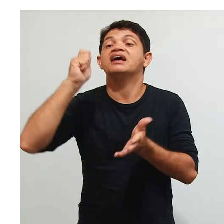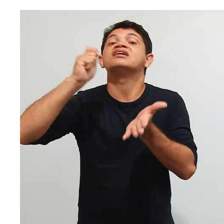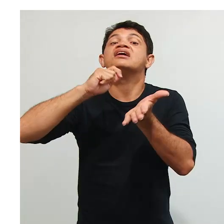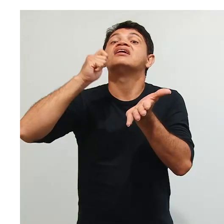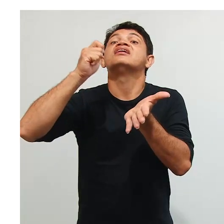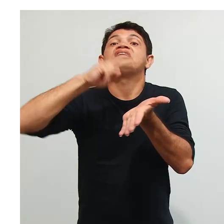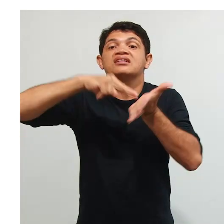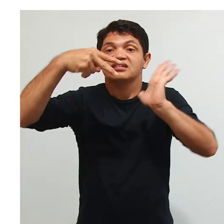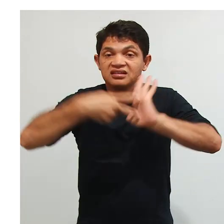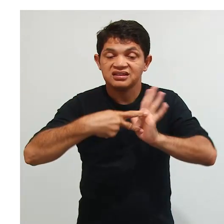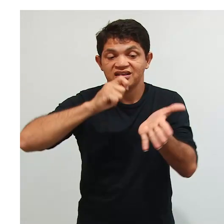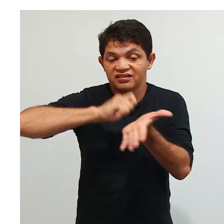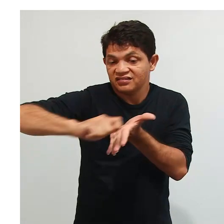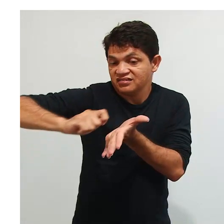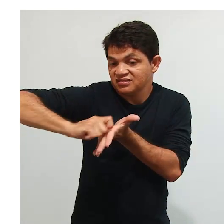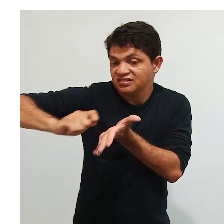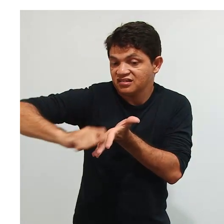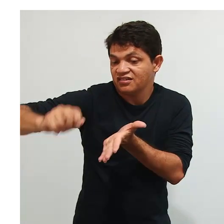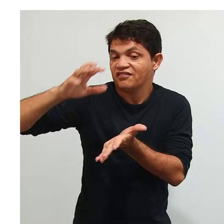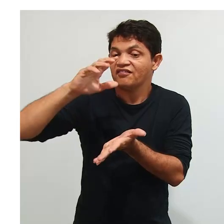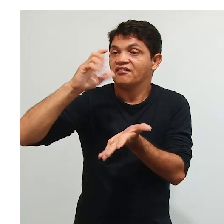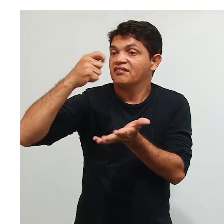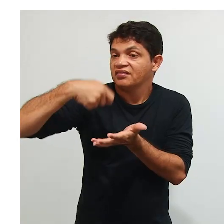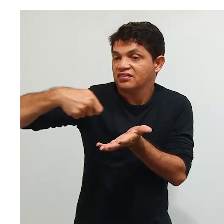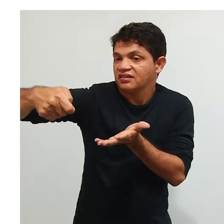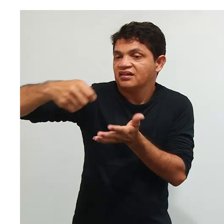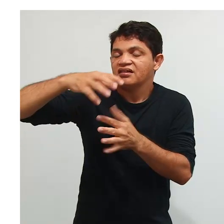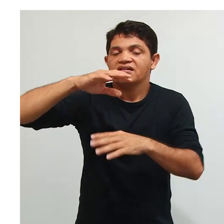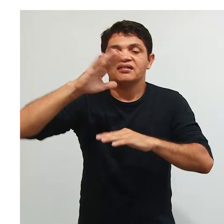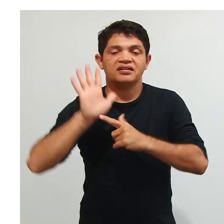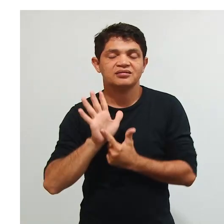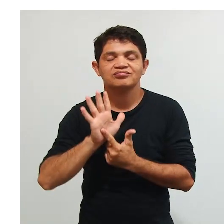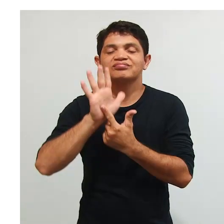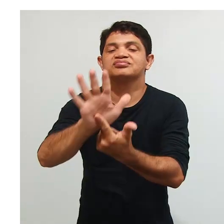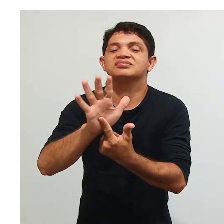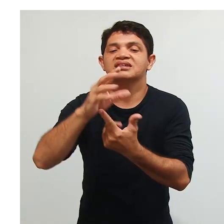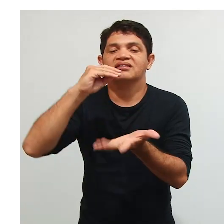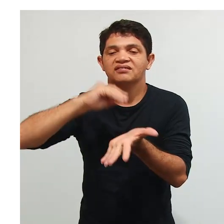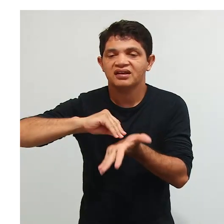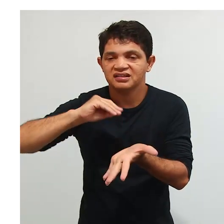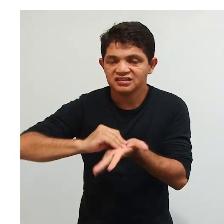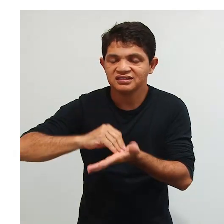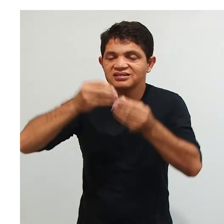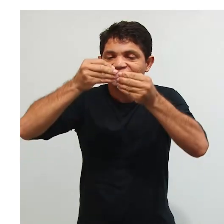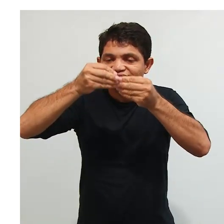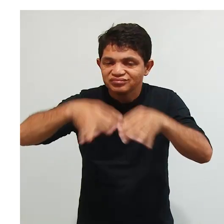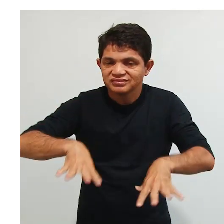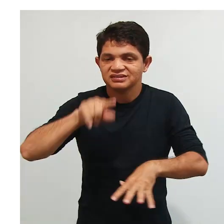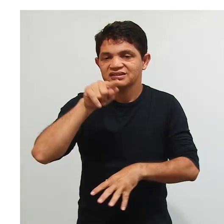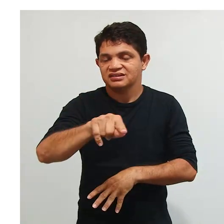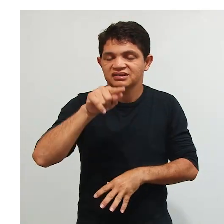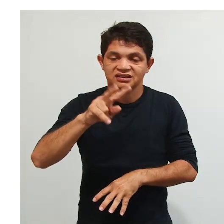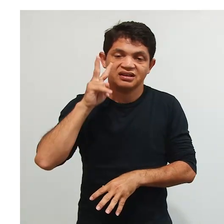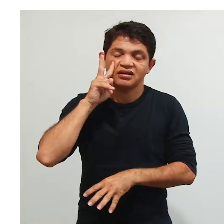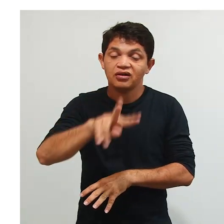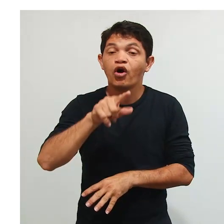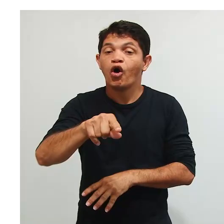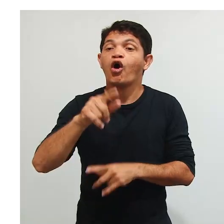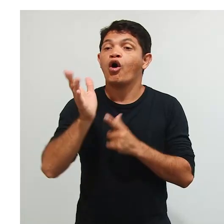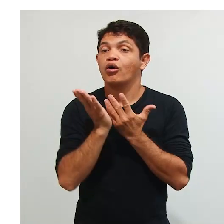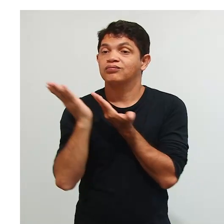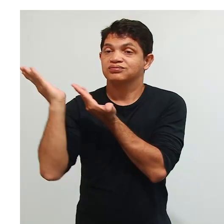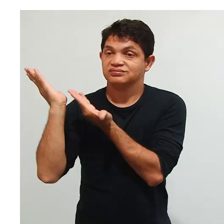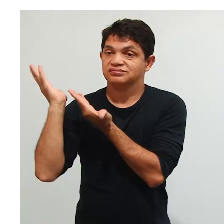para vocês. É aquela pessoa, aquele indivíduo, né, que apresenta, então, um prejuízo bem acentuado